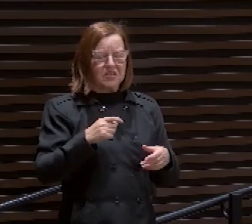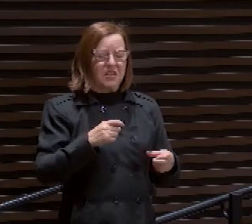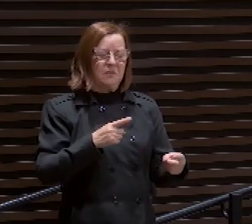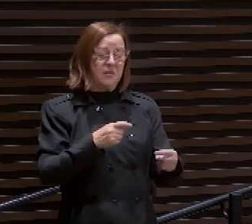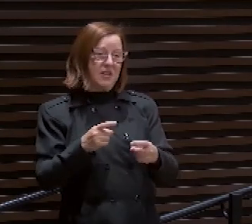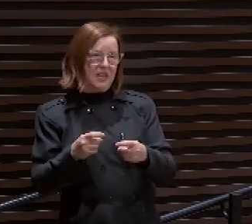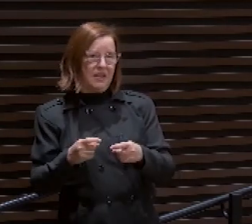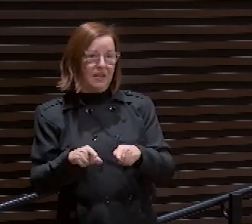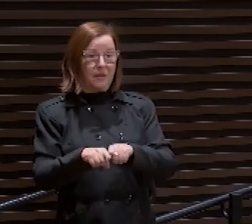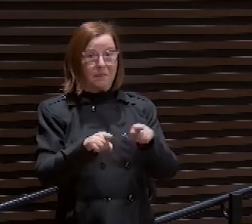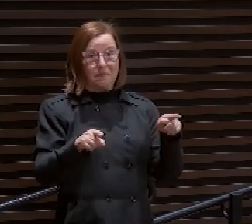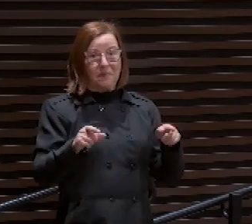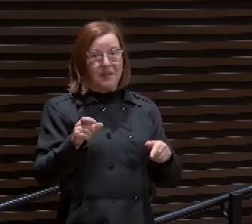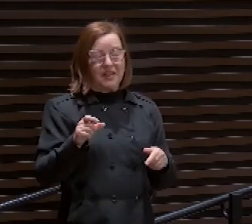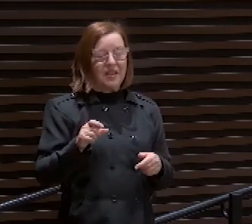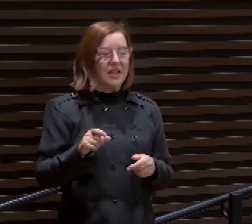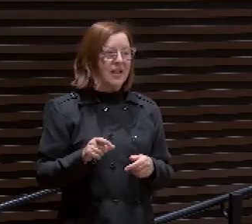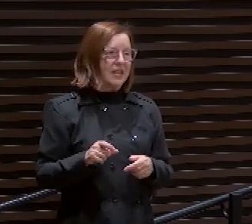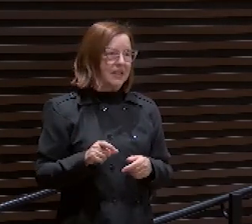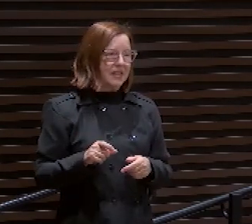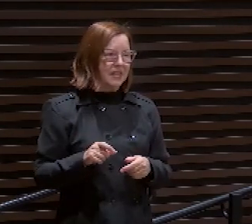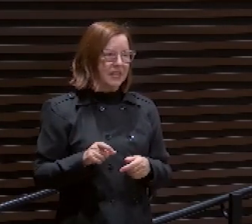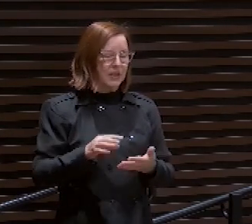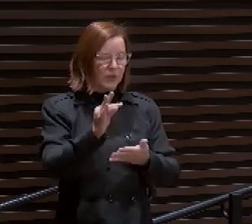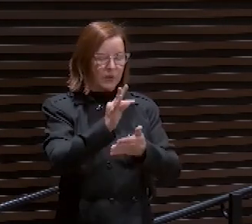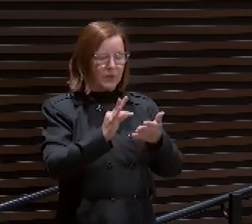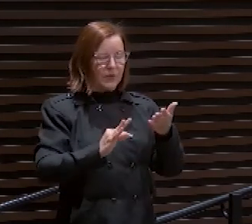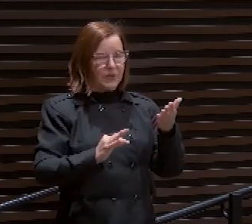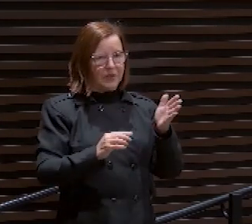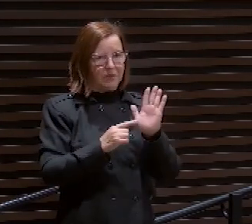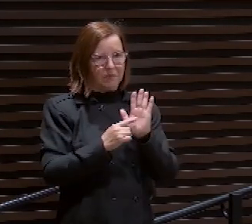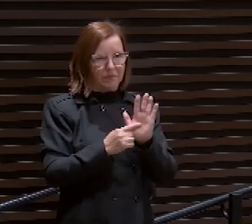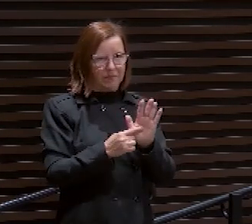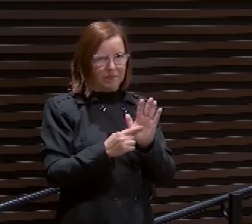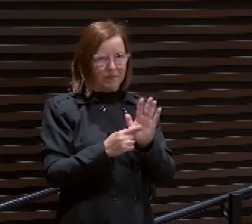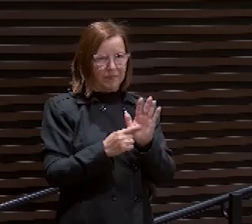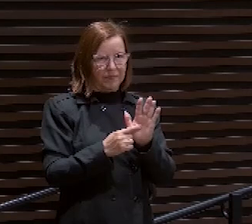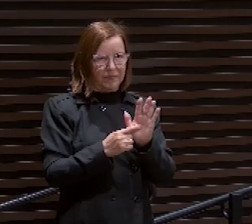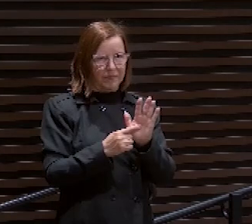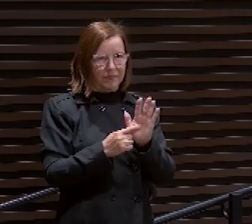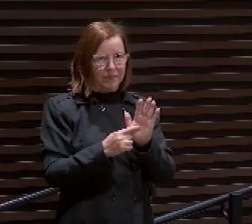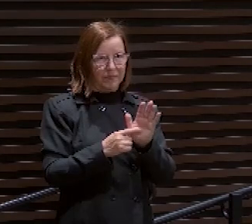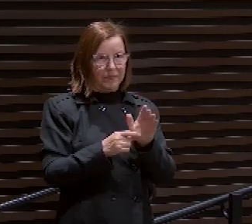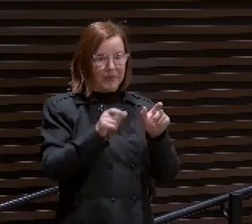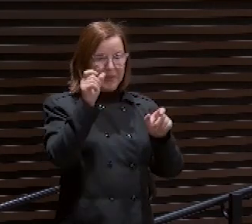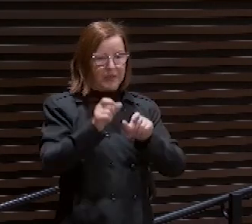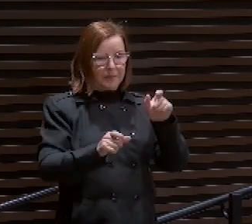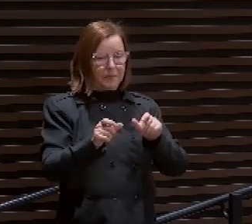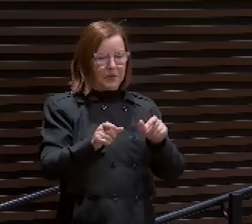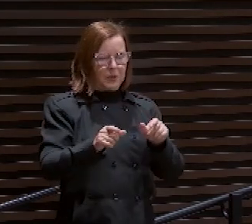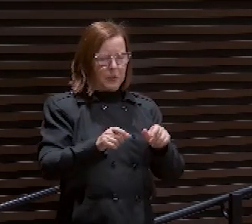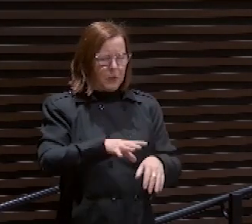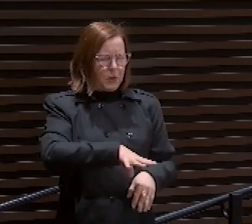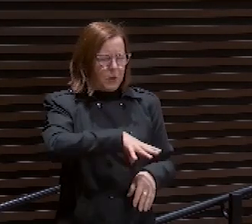texto bíblico nos diz, esse que nós lemos no início, que aqueles que nos odeiam,